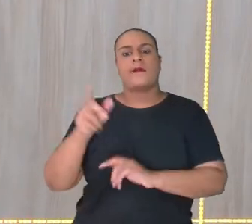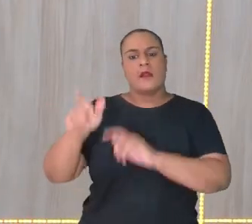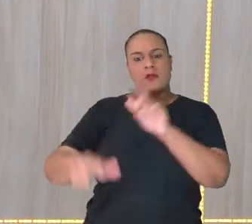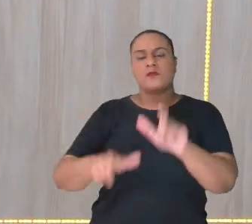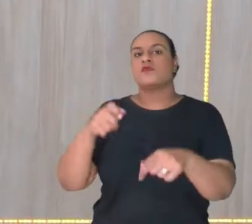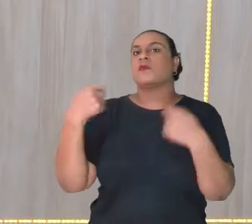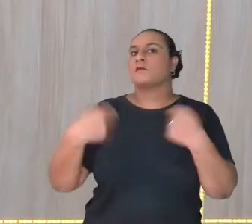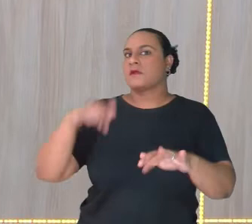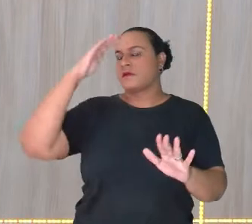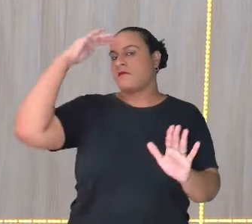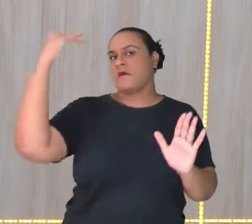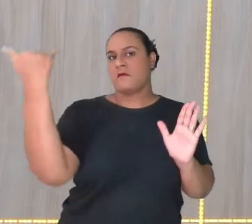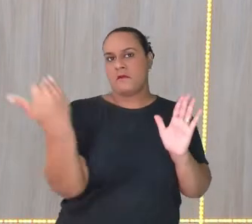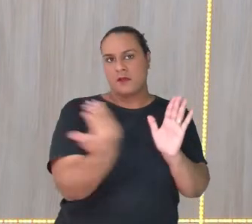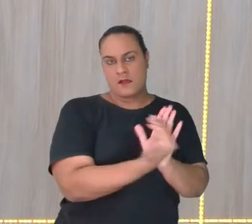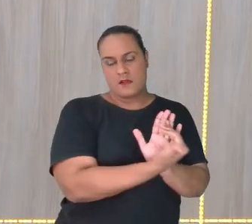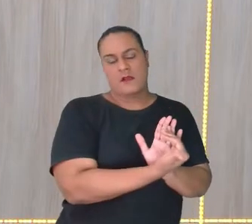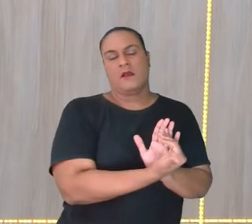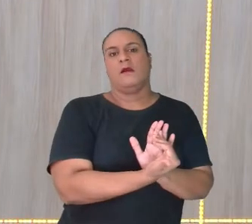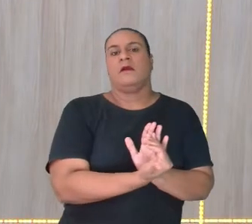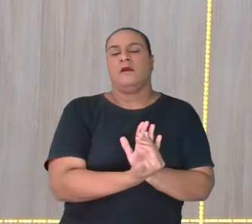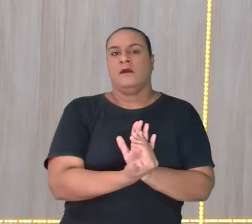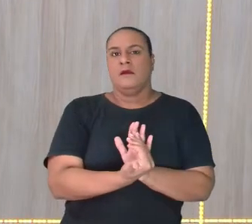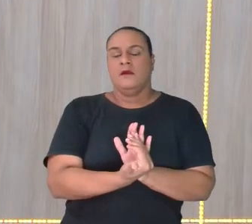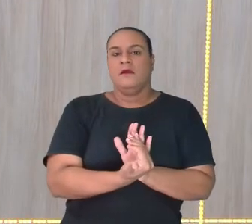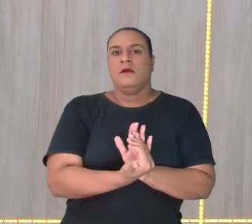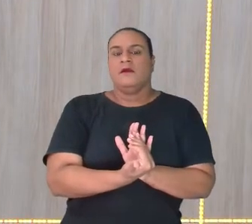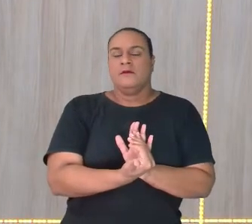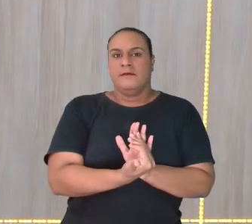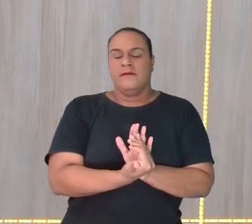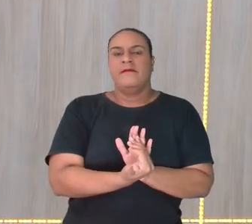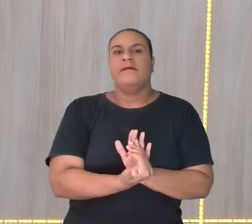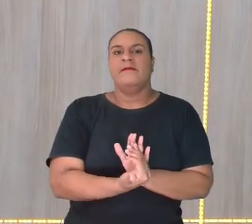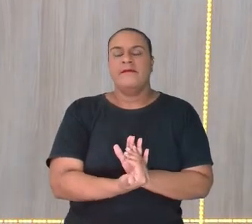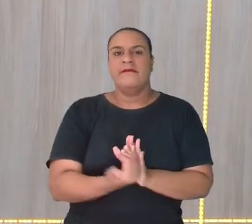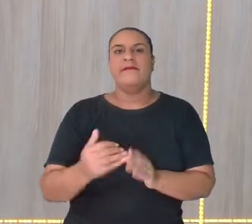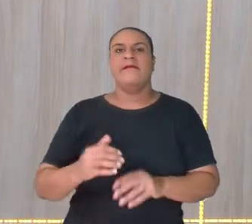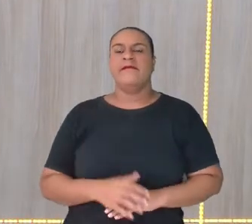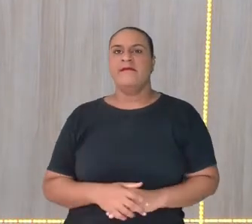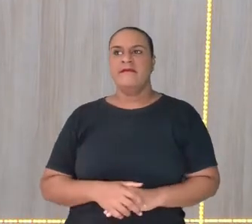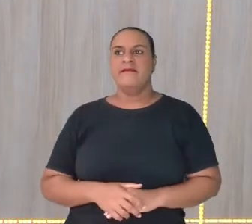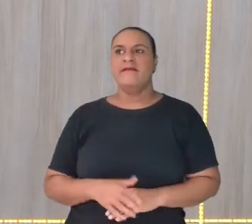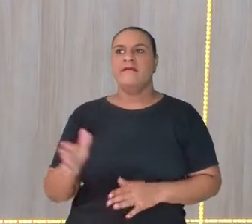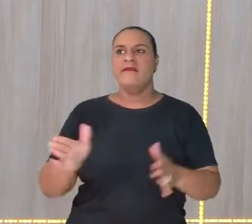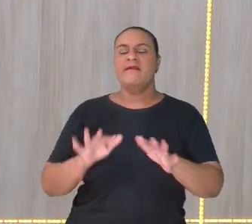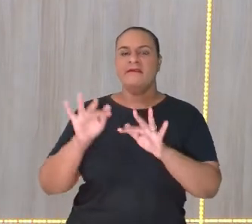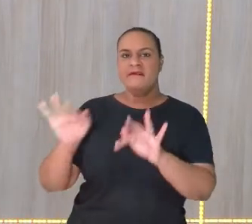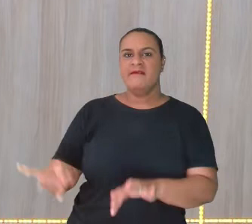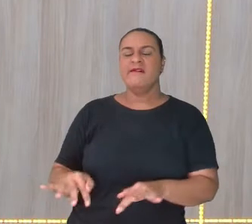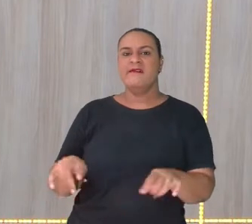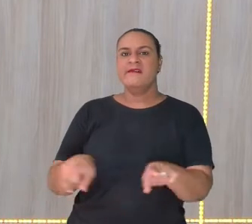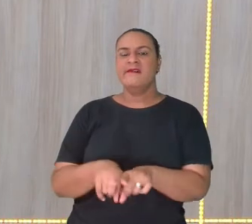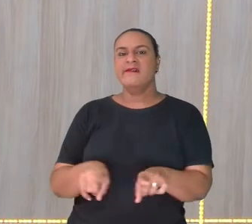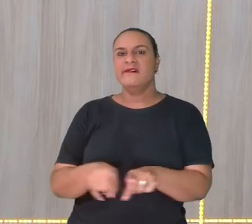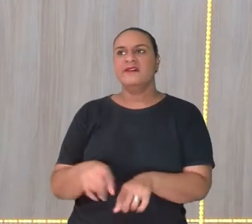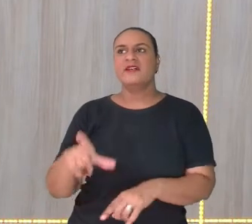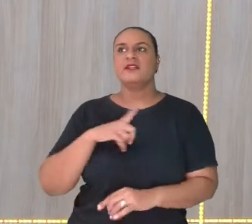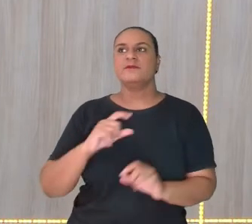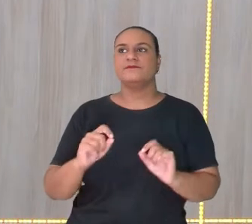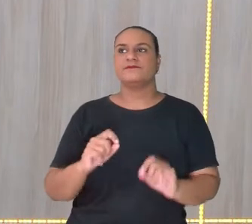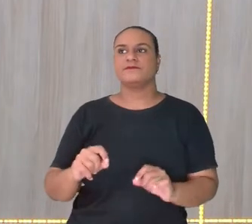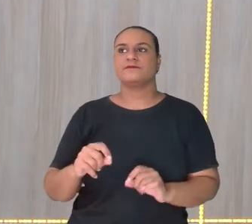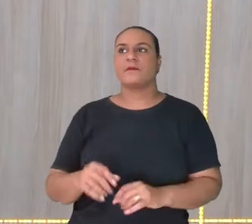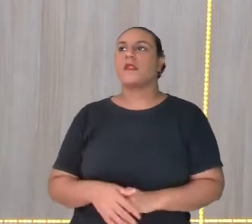ser obedecidas aí nessa sociedade, né, feudal. E tinha também o chamado